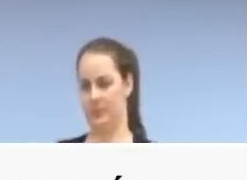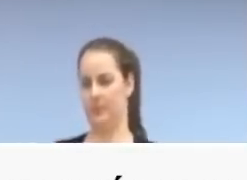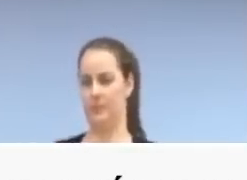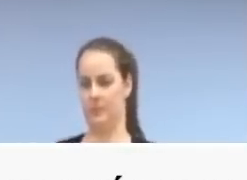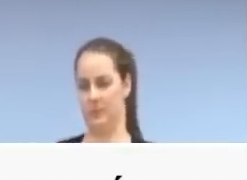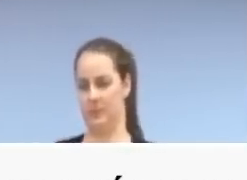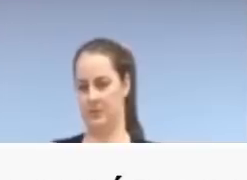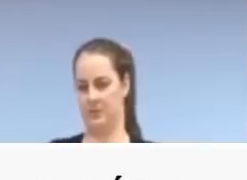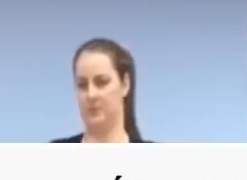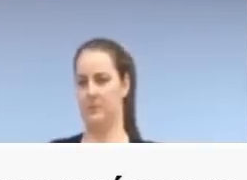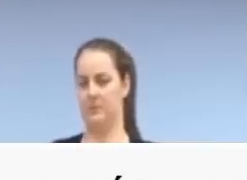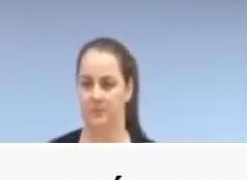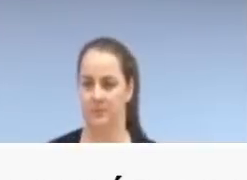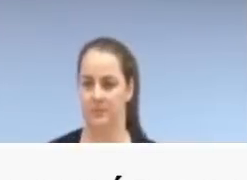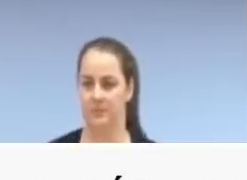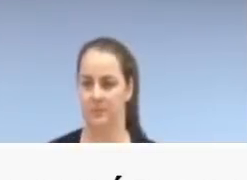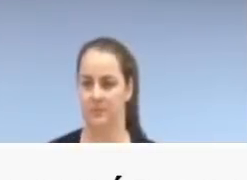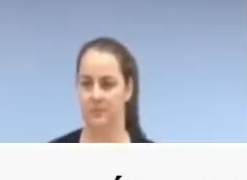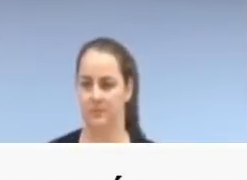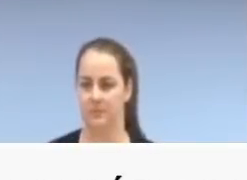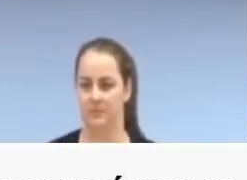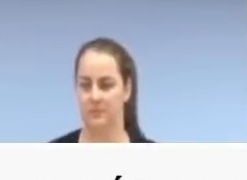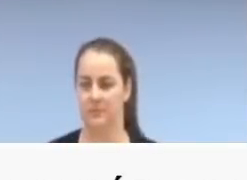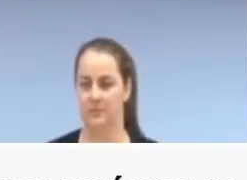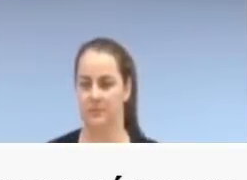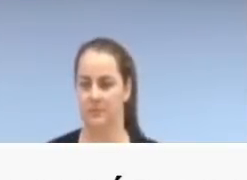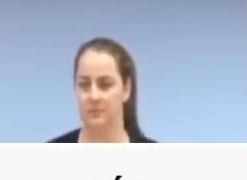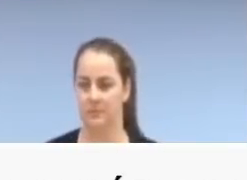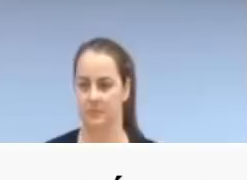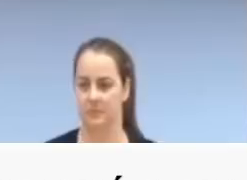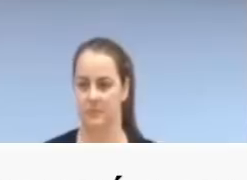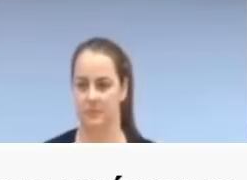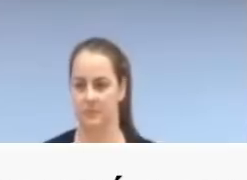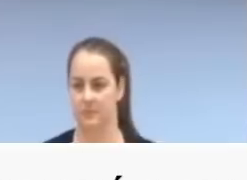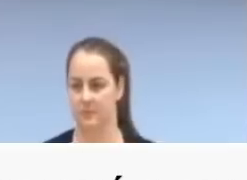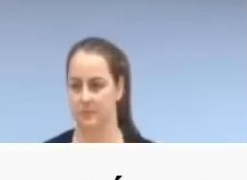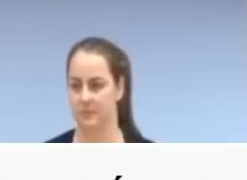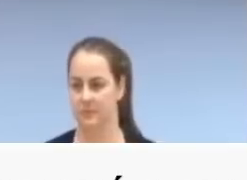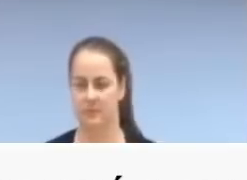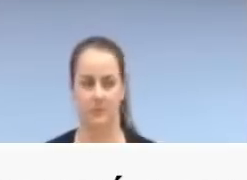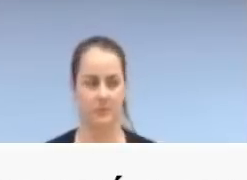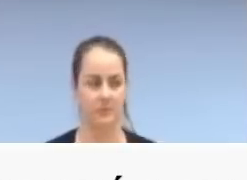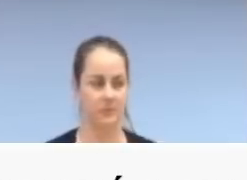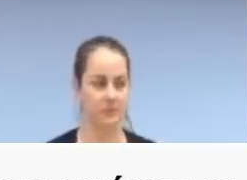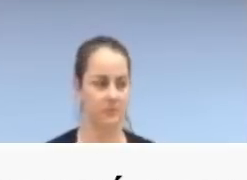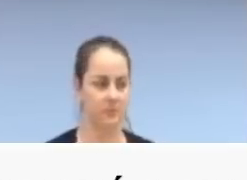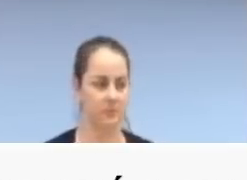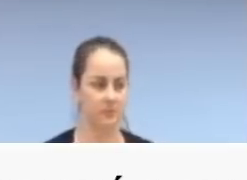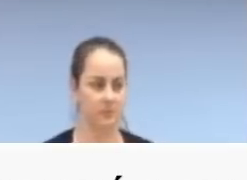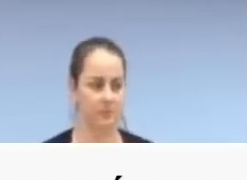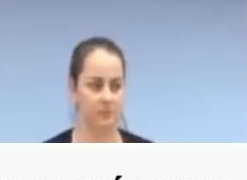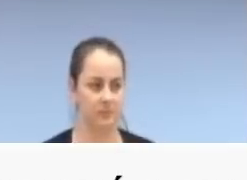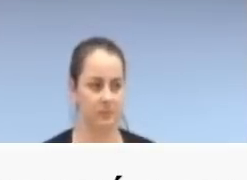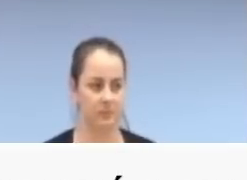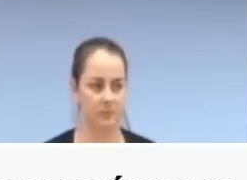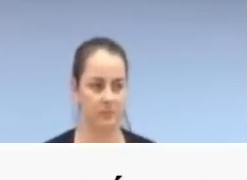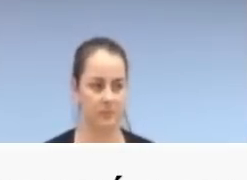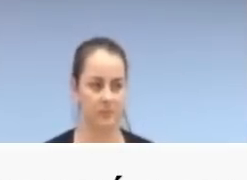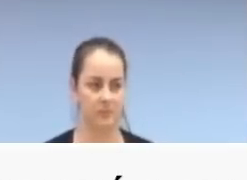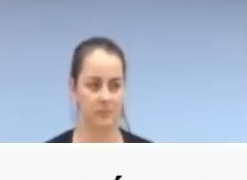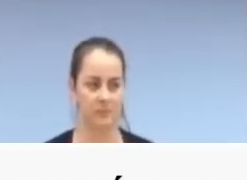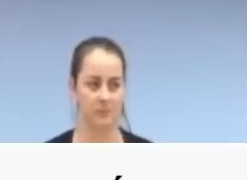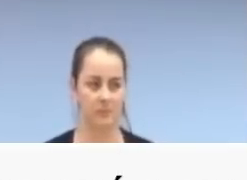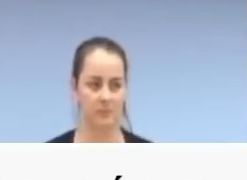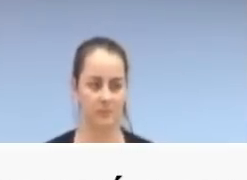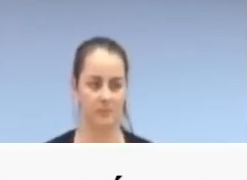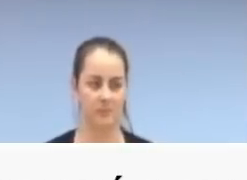a petista ela escreveu nas redes sociais ela disse No Dia Em Que aprovamos A Procuradoria da mulher na Câmara Municipal